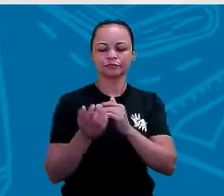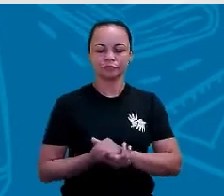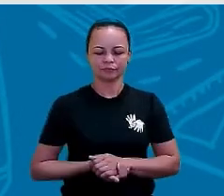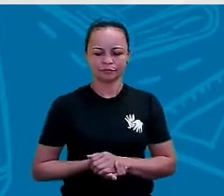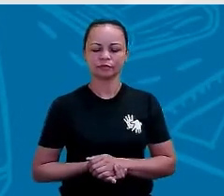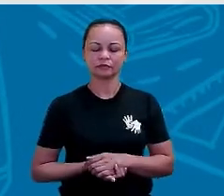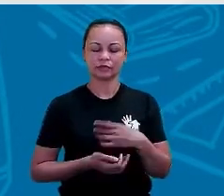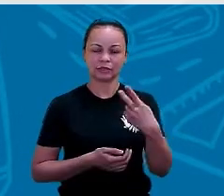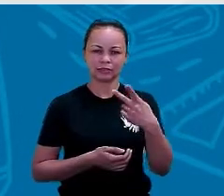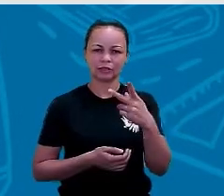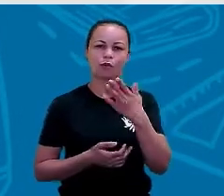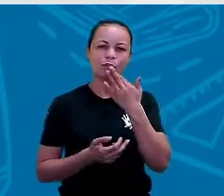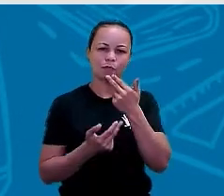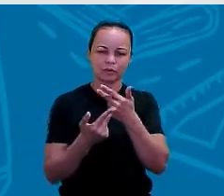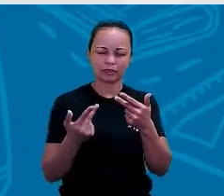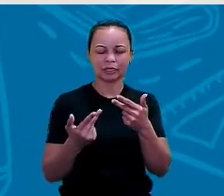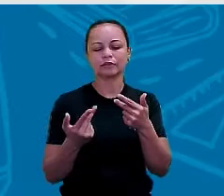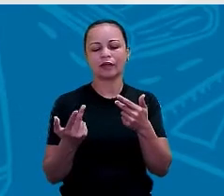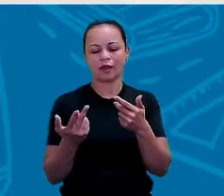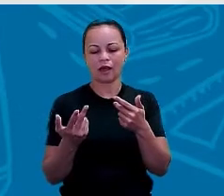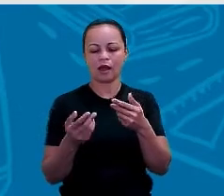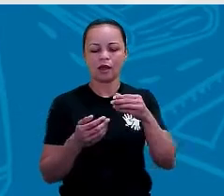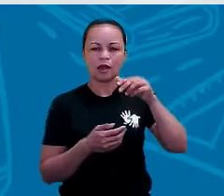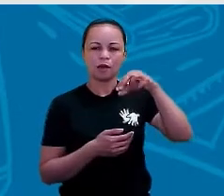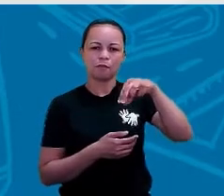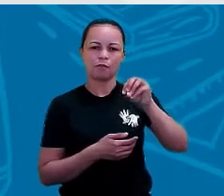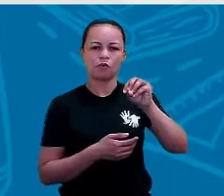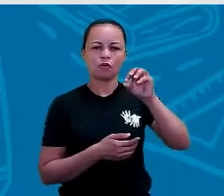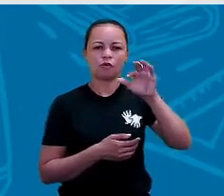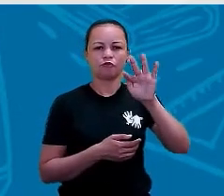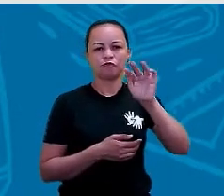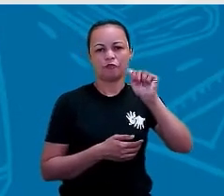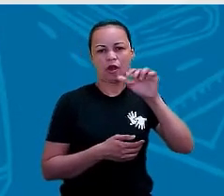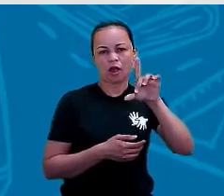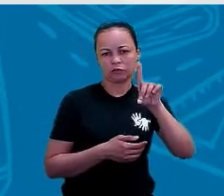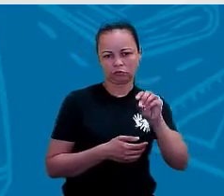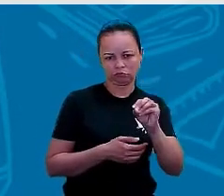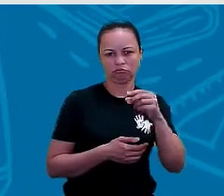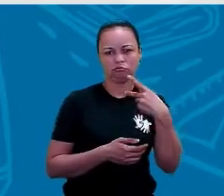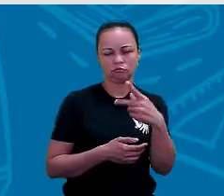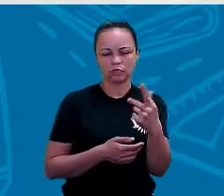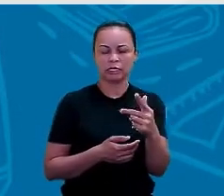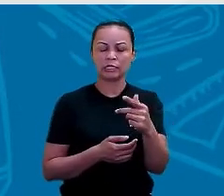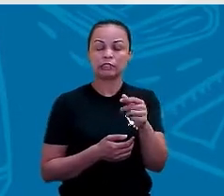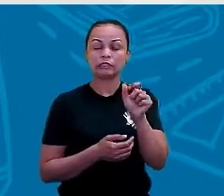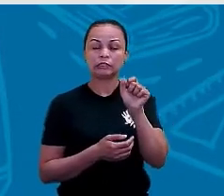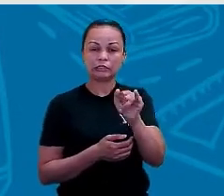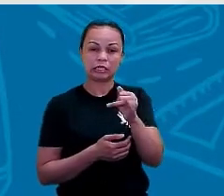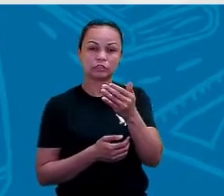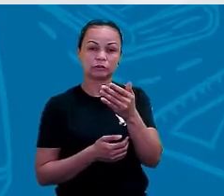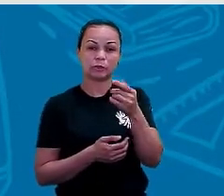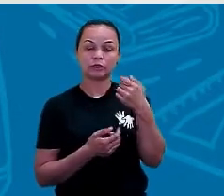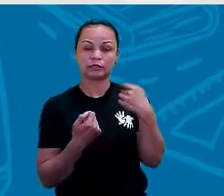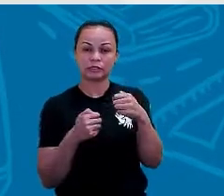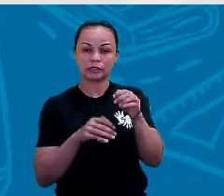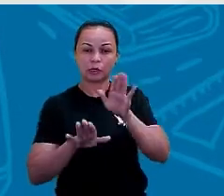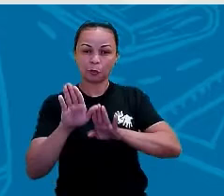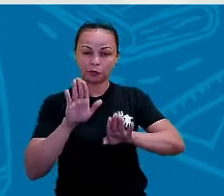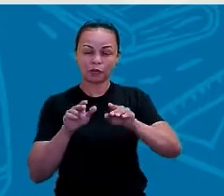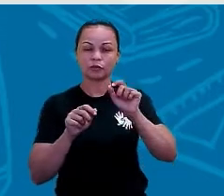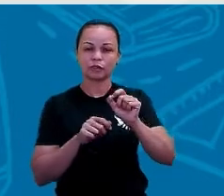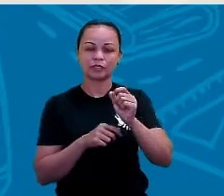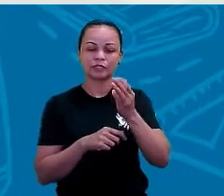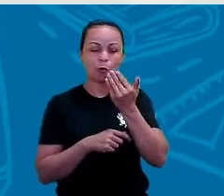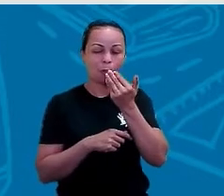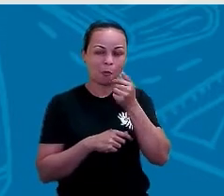está mofado. E a gente tem que ter bastante cuidado, porque se a gente ingerir um alimento, né, que, como esse daí, que está